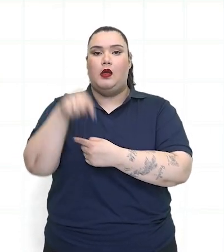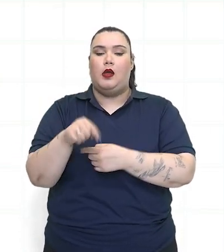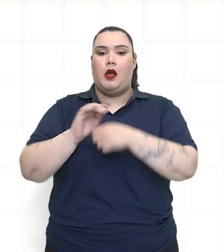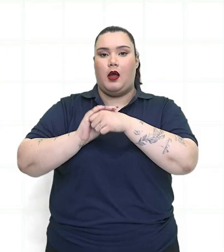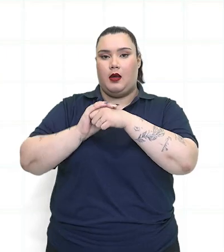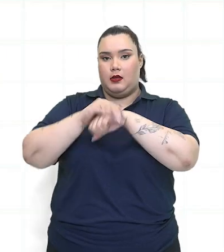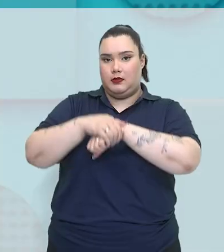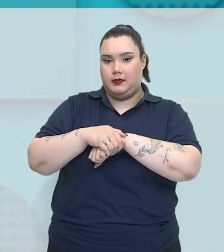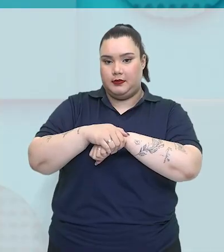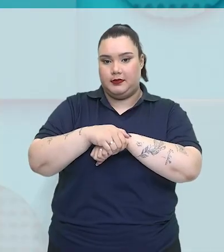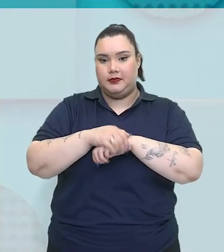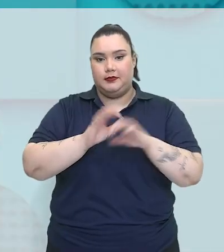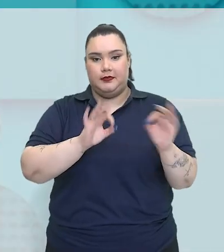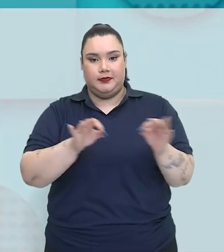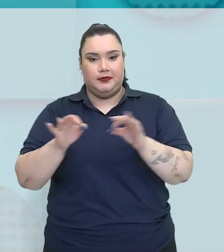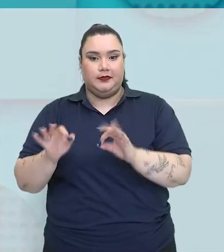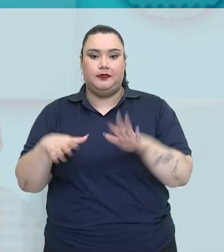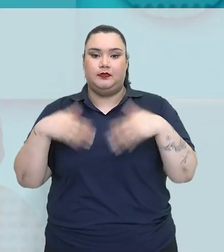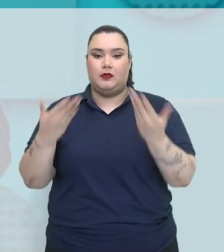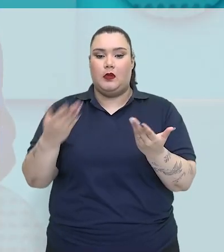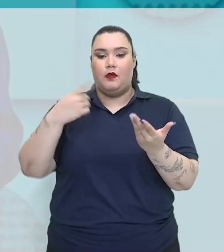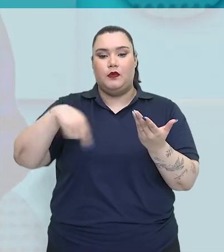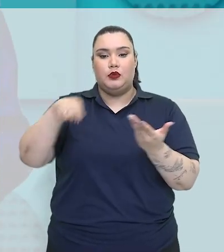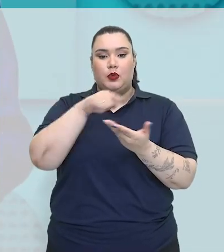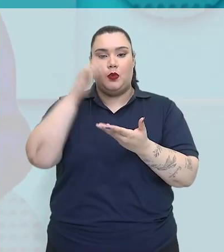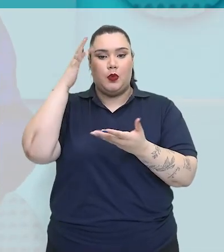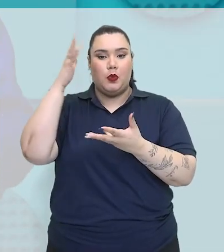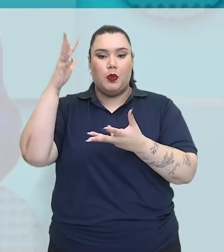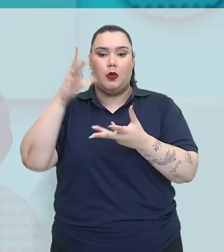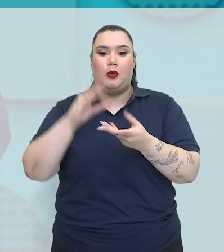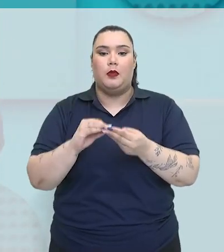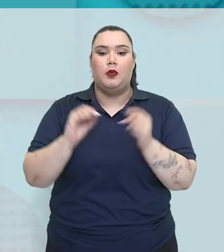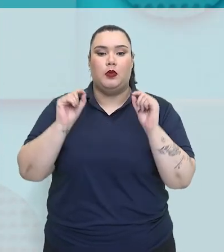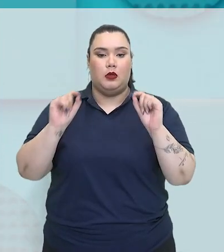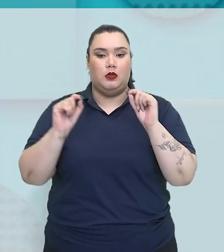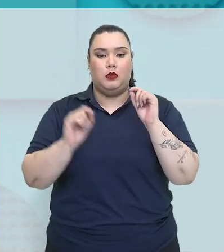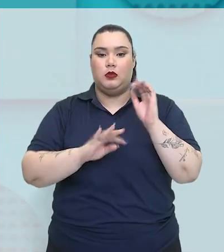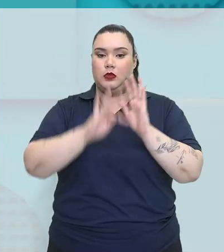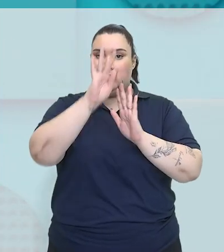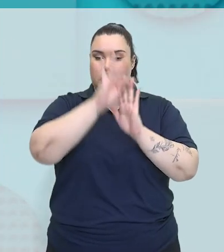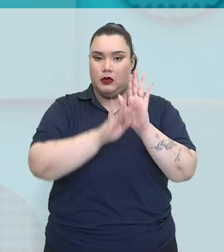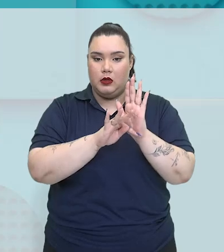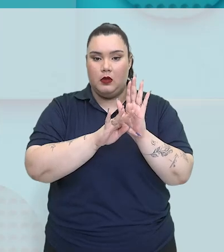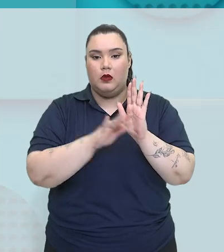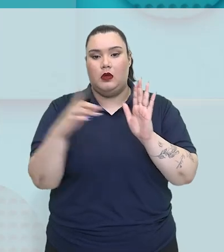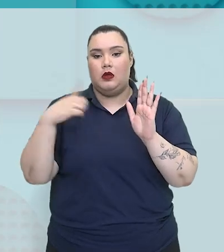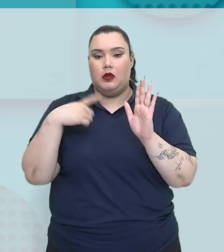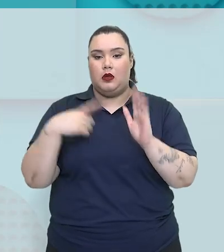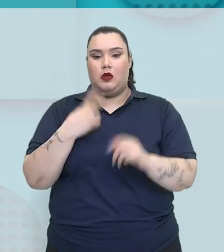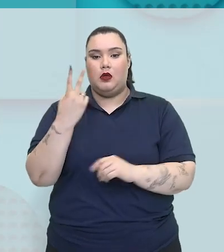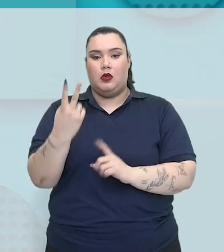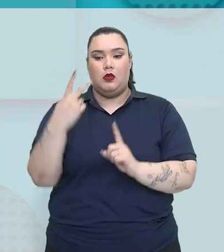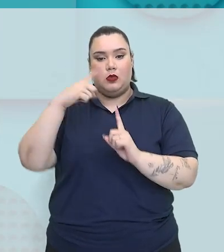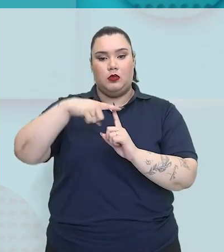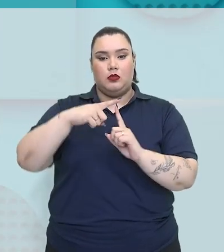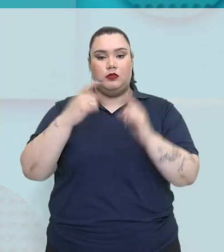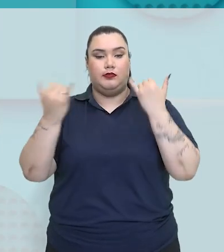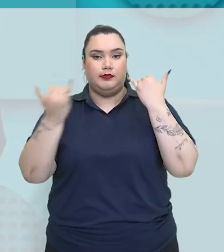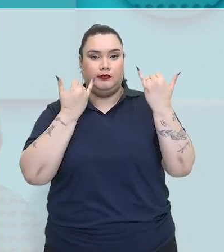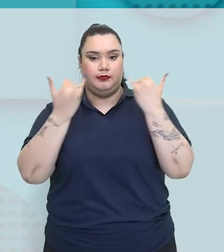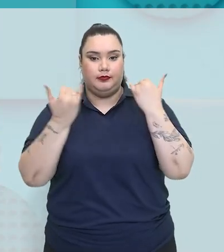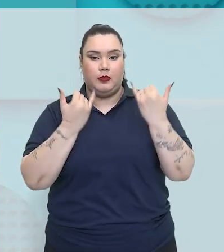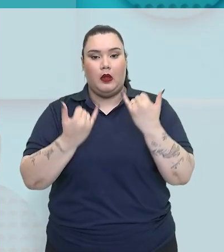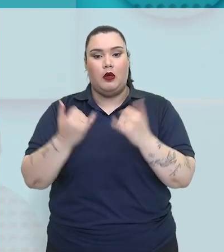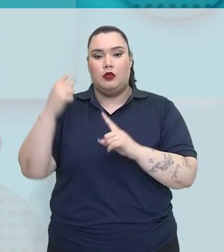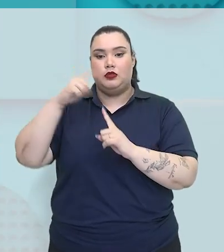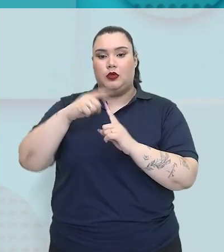à noite. Bem, gente, vocês entenderam, então, que no texto eu tenho dois tipos de informações.